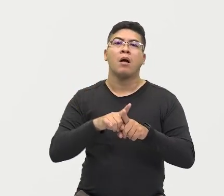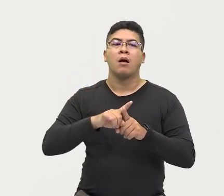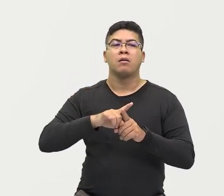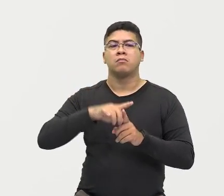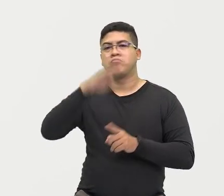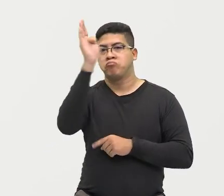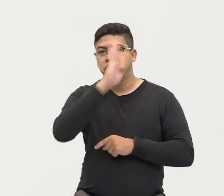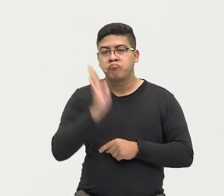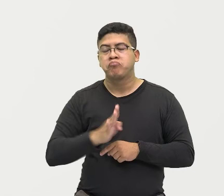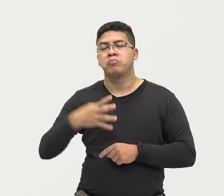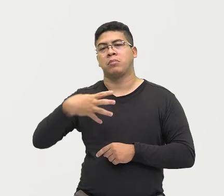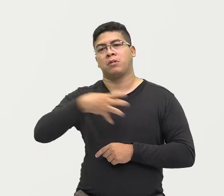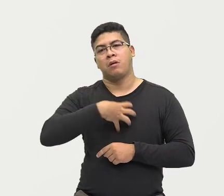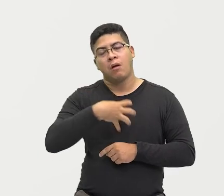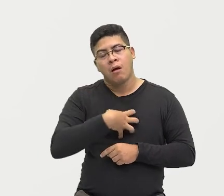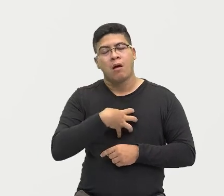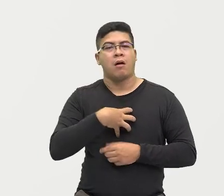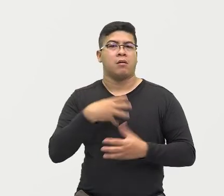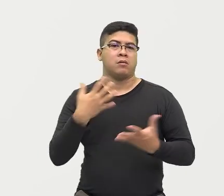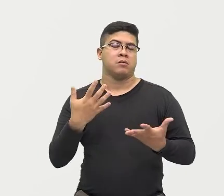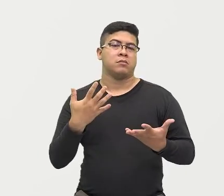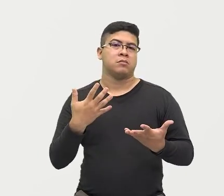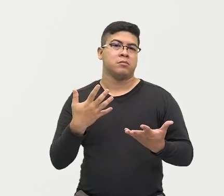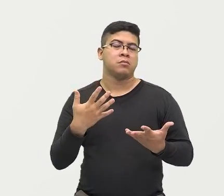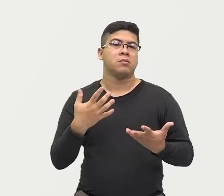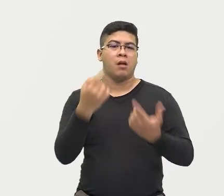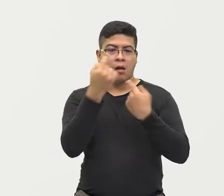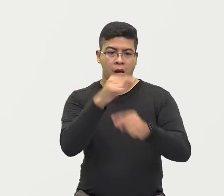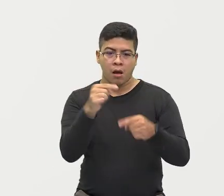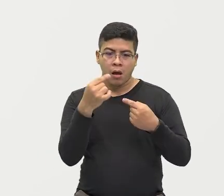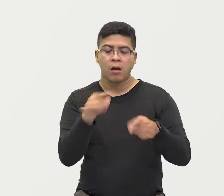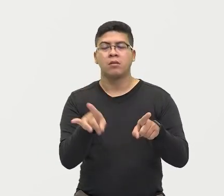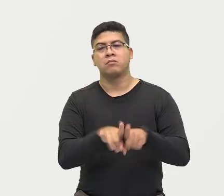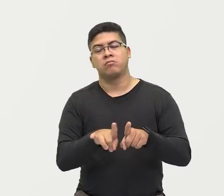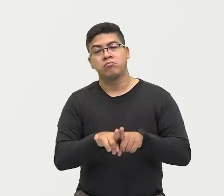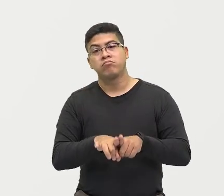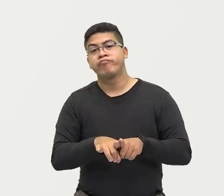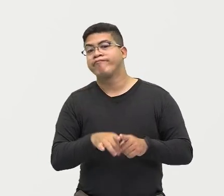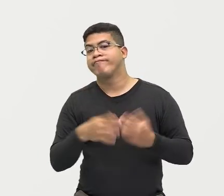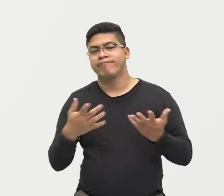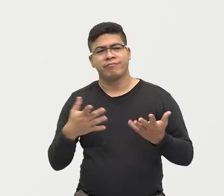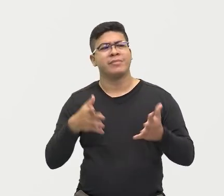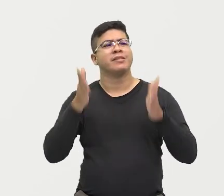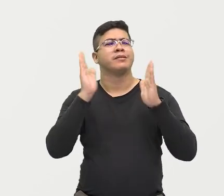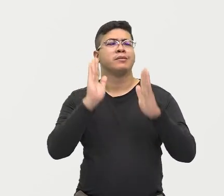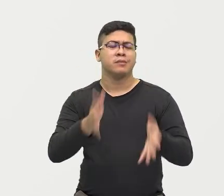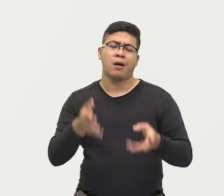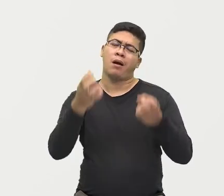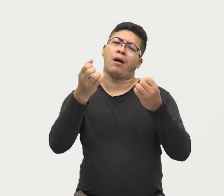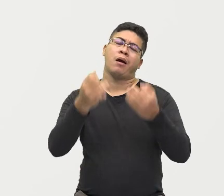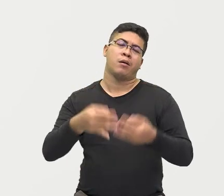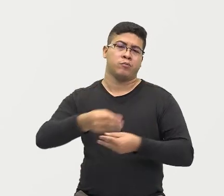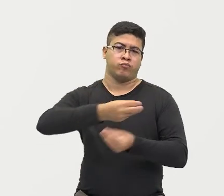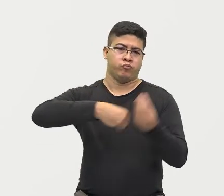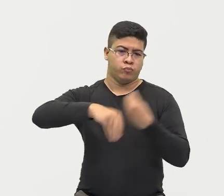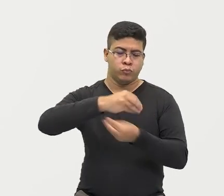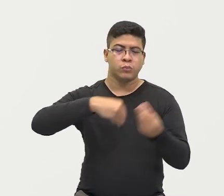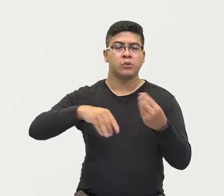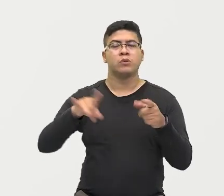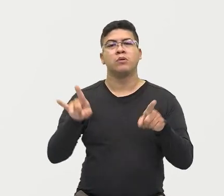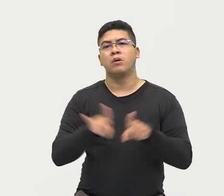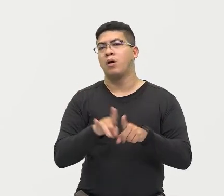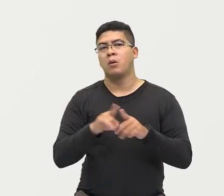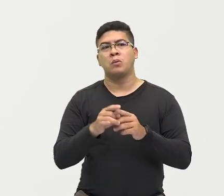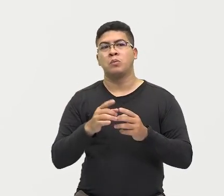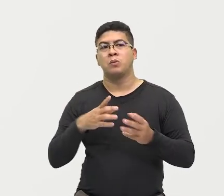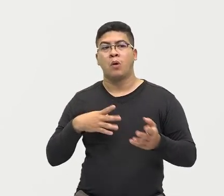das características dele também. O que mais que nós podemos dizer ali? Ah, sim, eu já falei aqui, a mistura das raças, né? Não formou